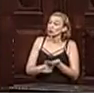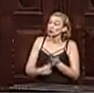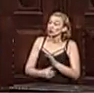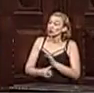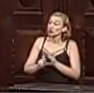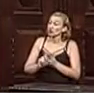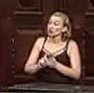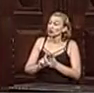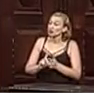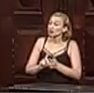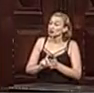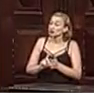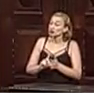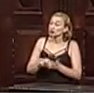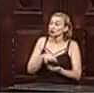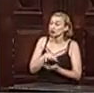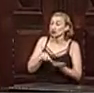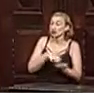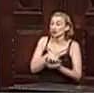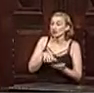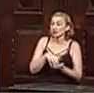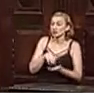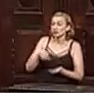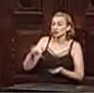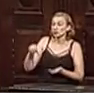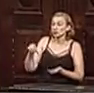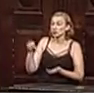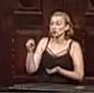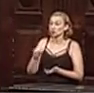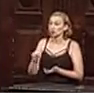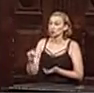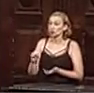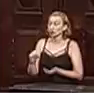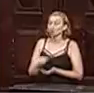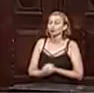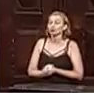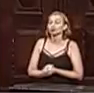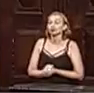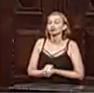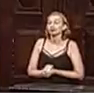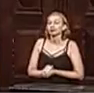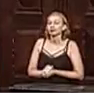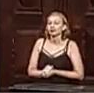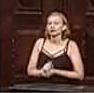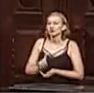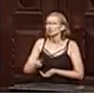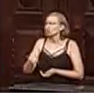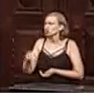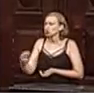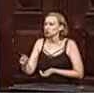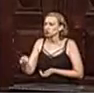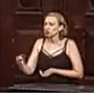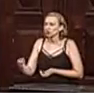nesta traumática greve de 88, que instituiu, entre outras